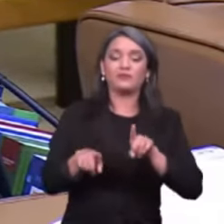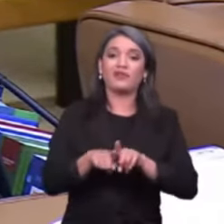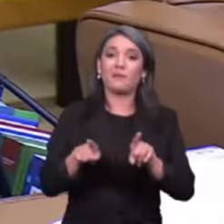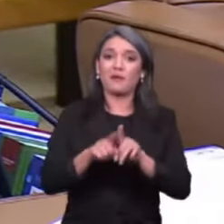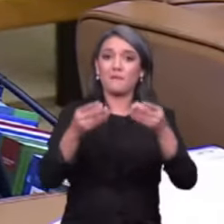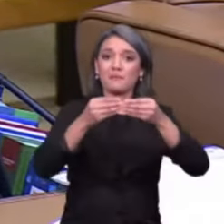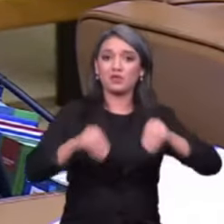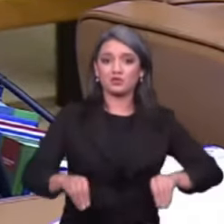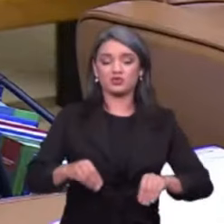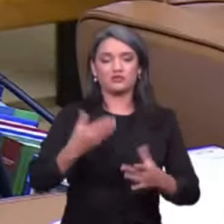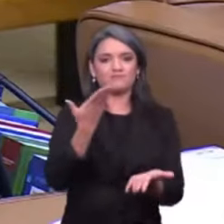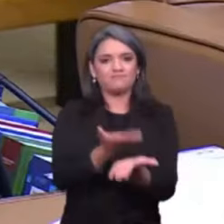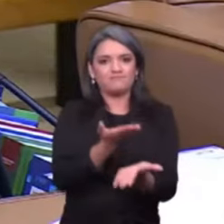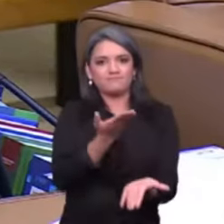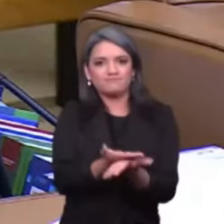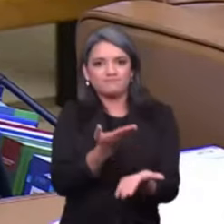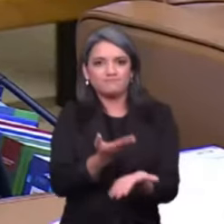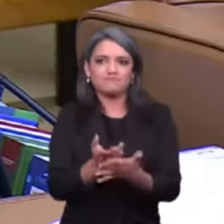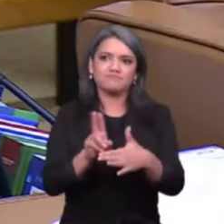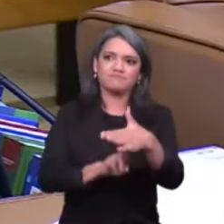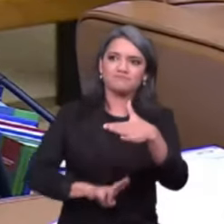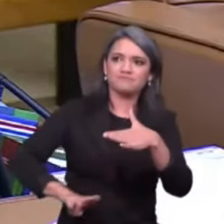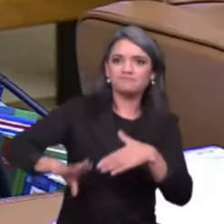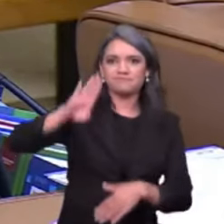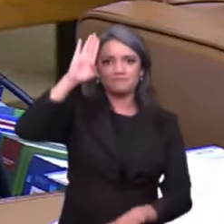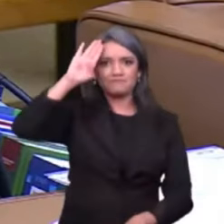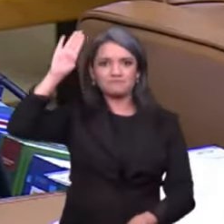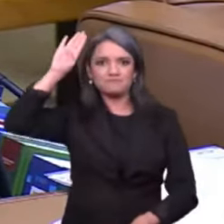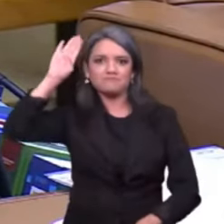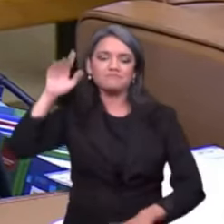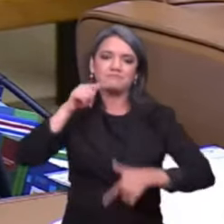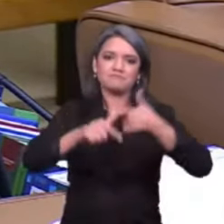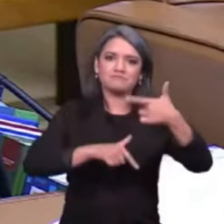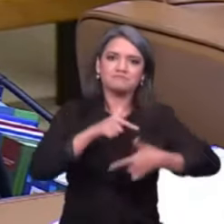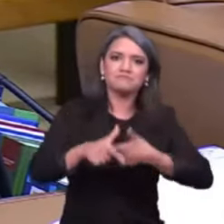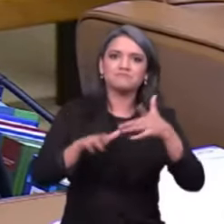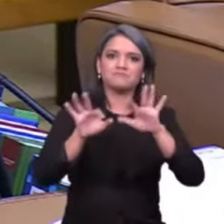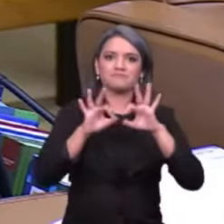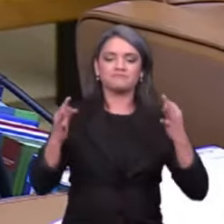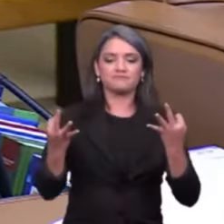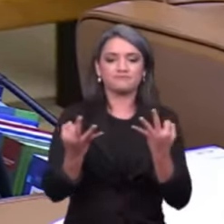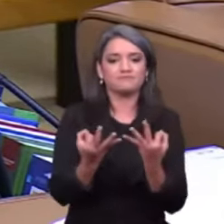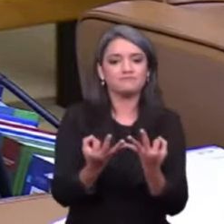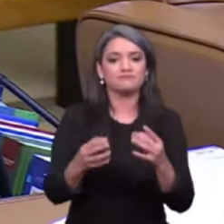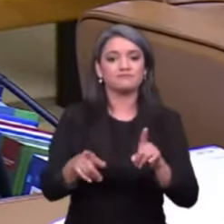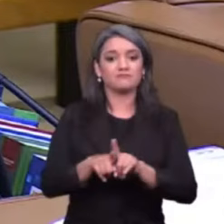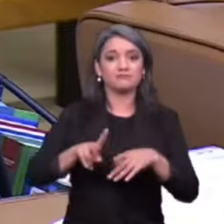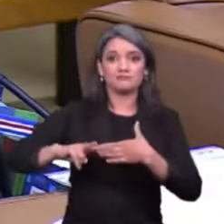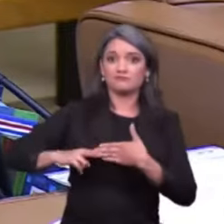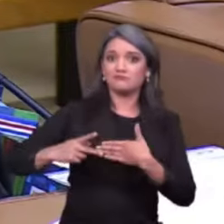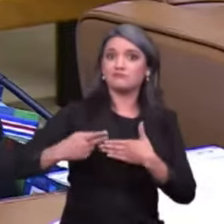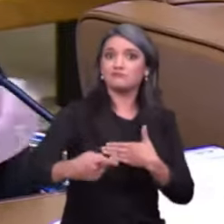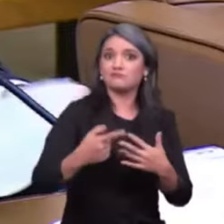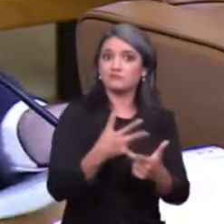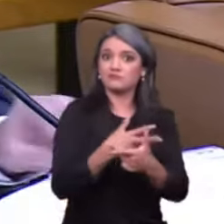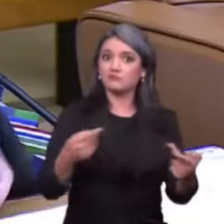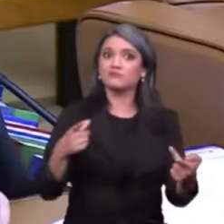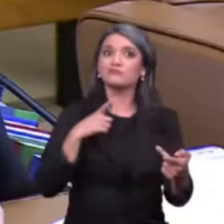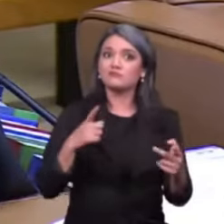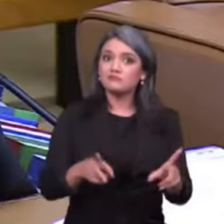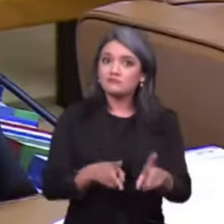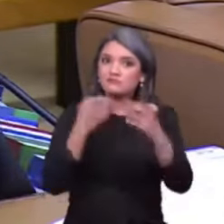escolar, universitária, acadêmica, laboral, familiar e social, entre outras. Repercussões observadas nos estudos